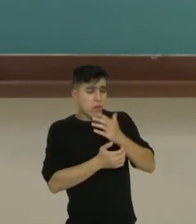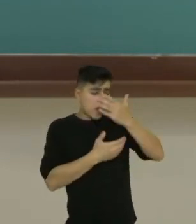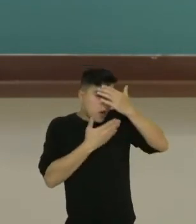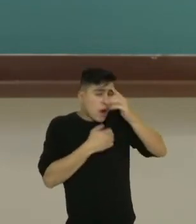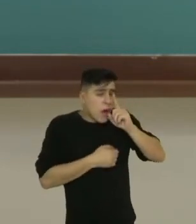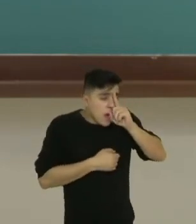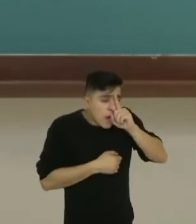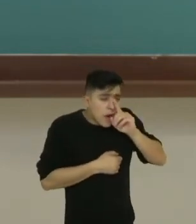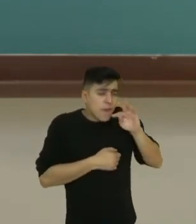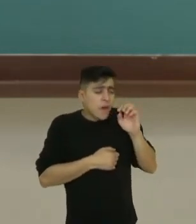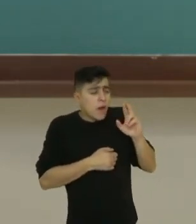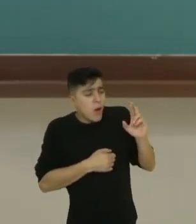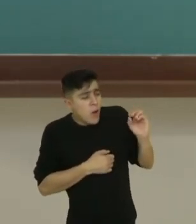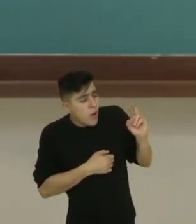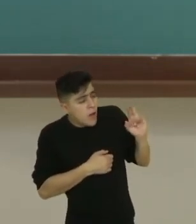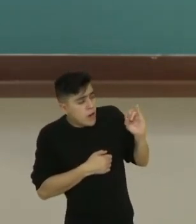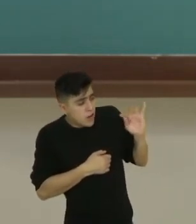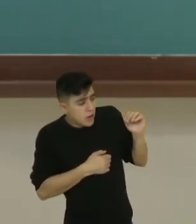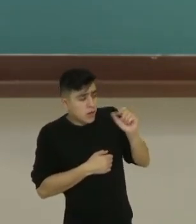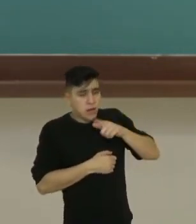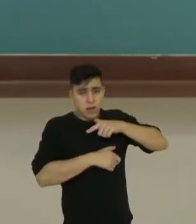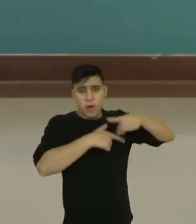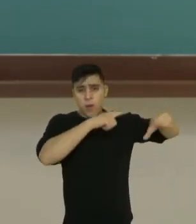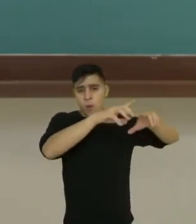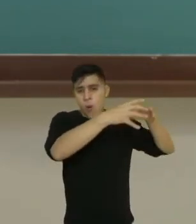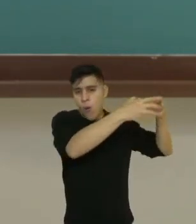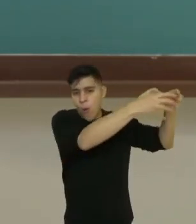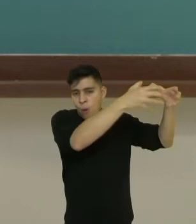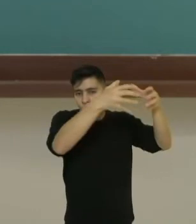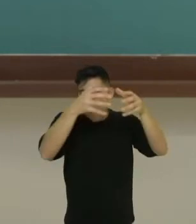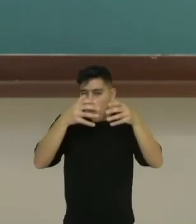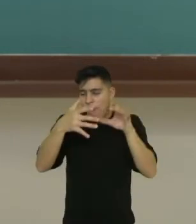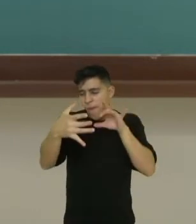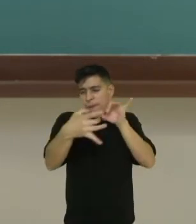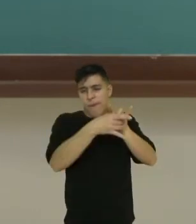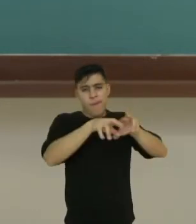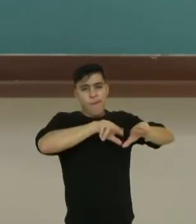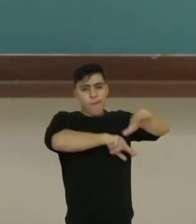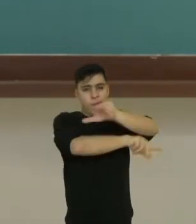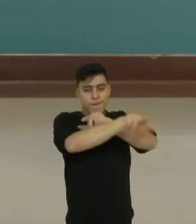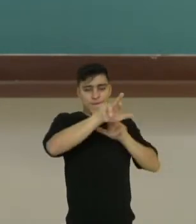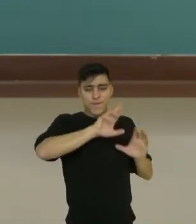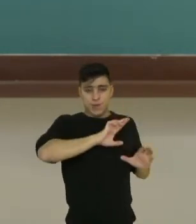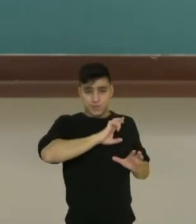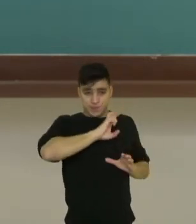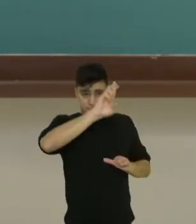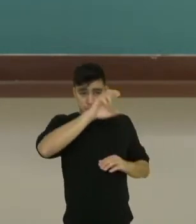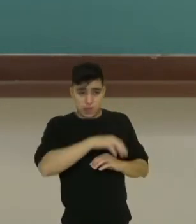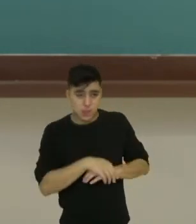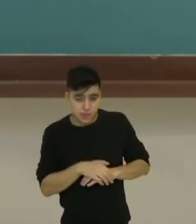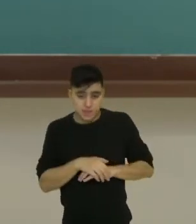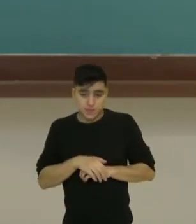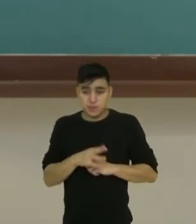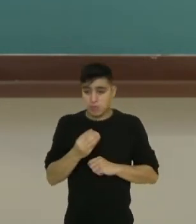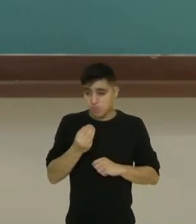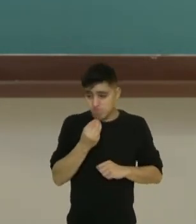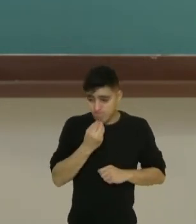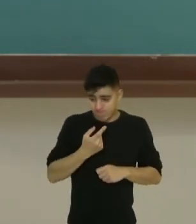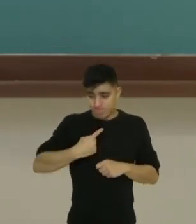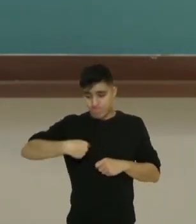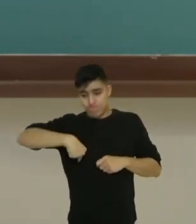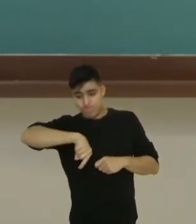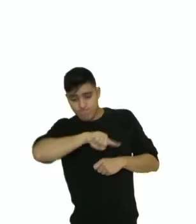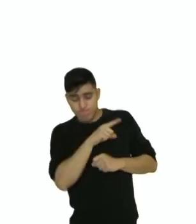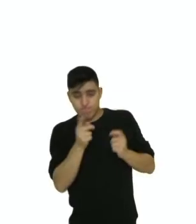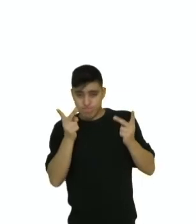nas mais variadas identificações ligadas às mais diferentes religiões. Dentro disso, obviamente, nós